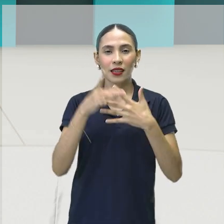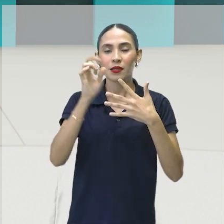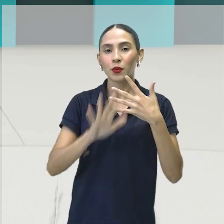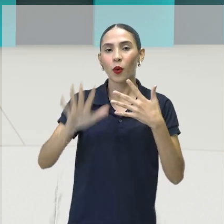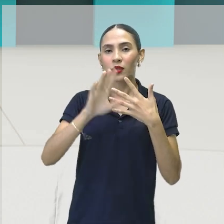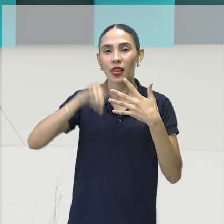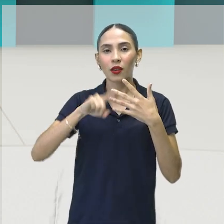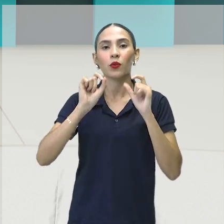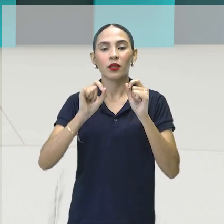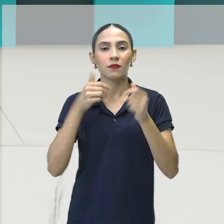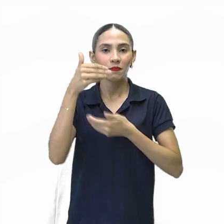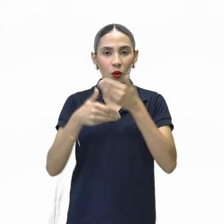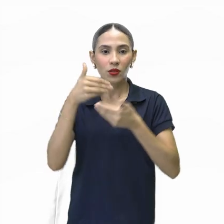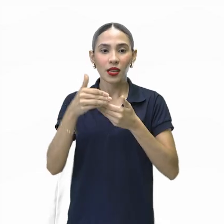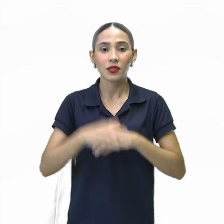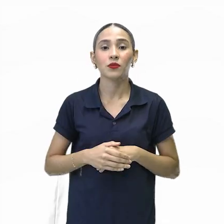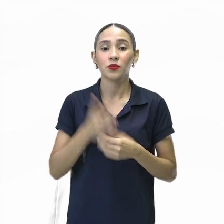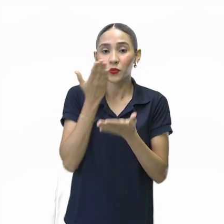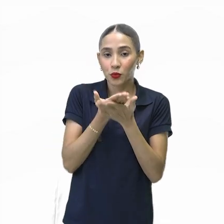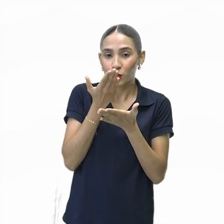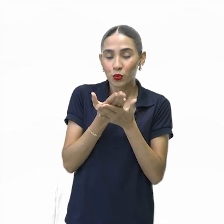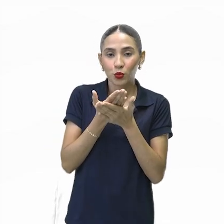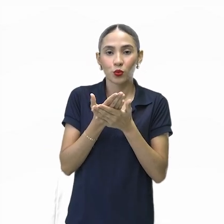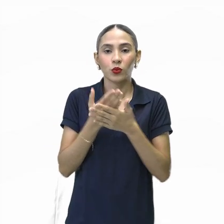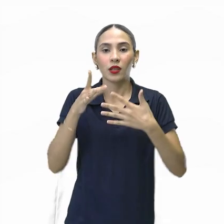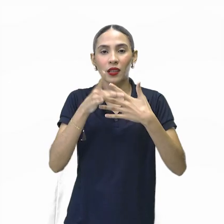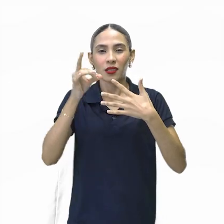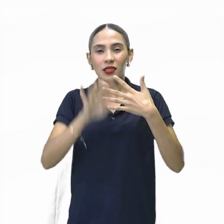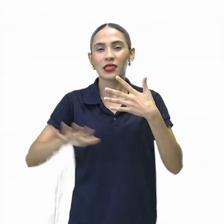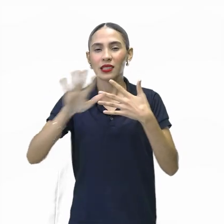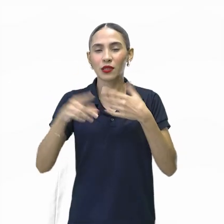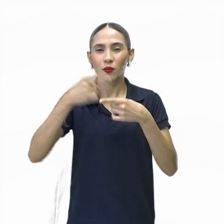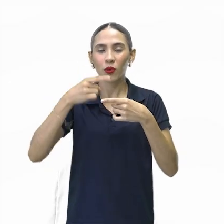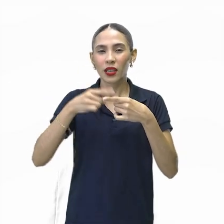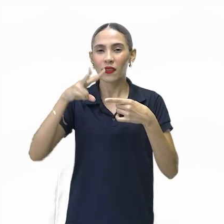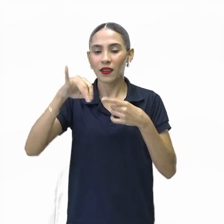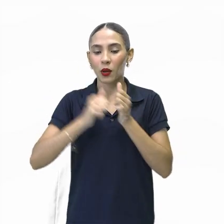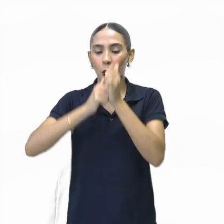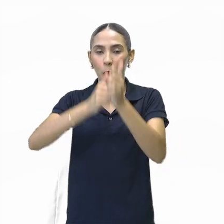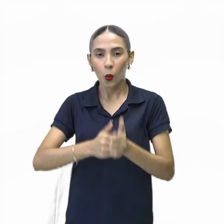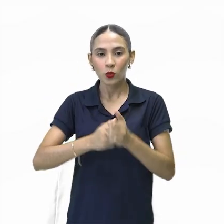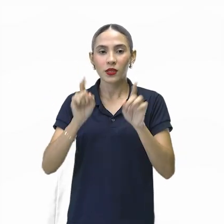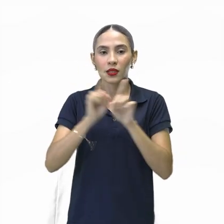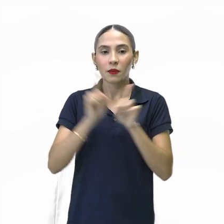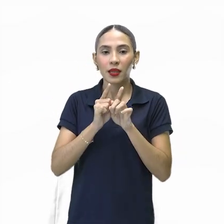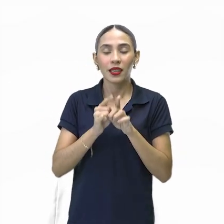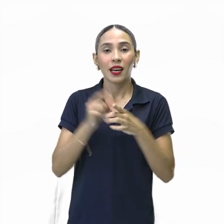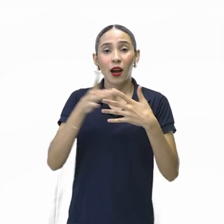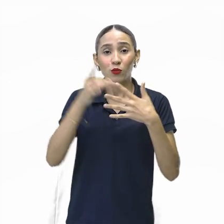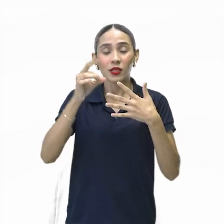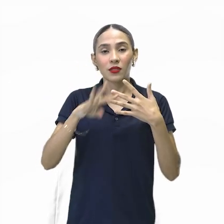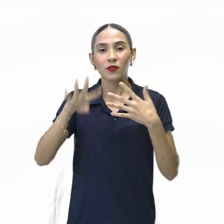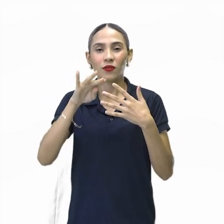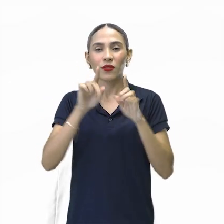é exatamente esse processo. É o estudo desses signos, porque ela vai nos conduzir a um signo